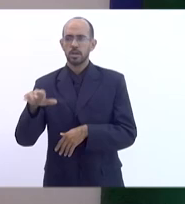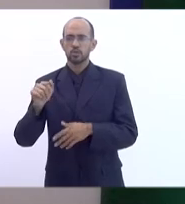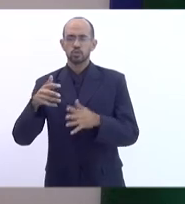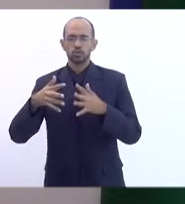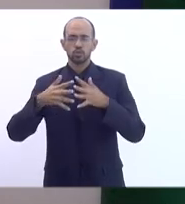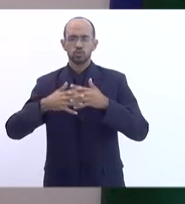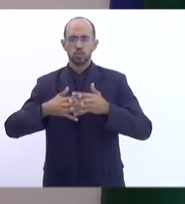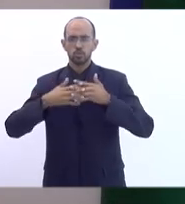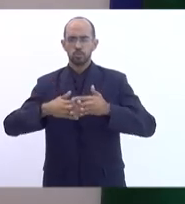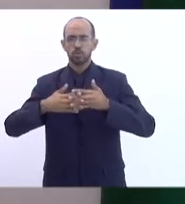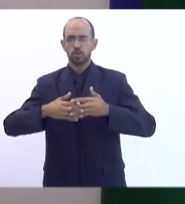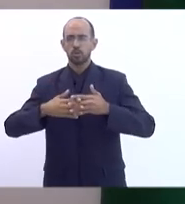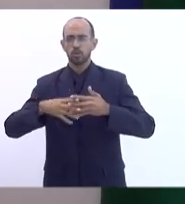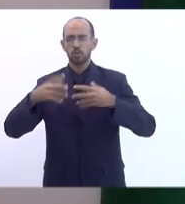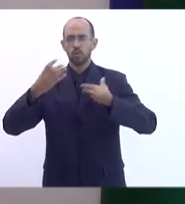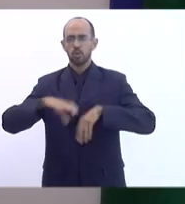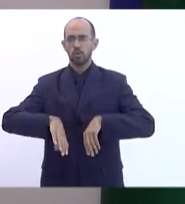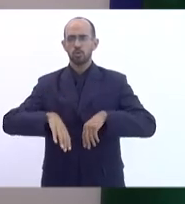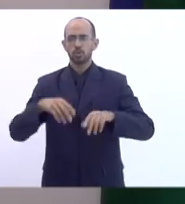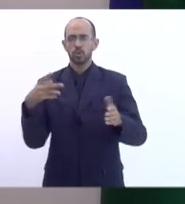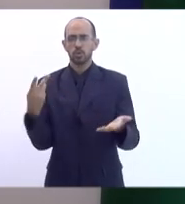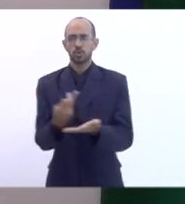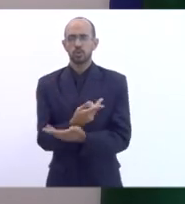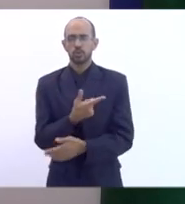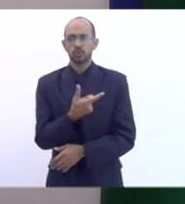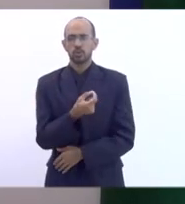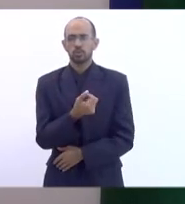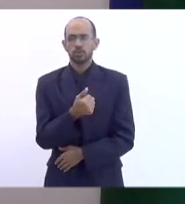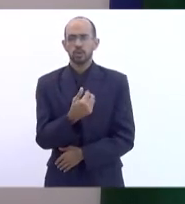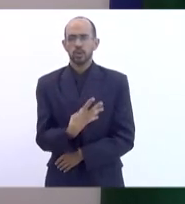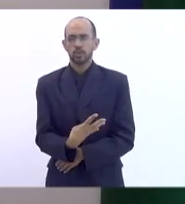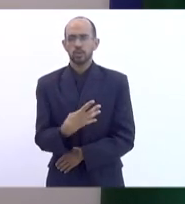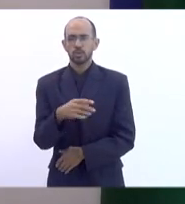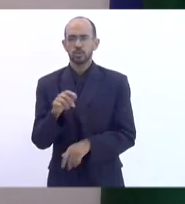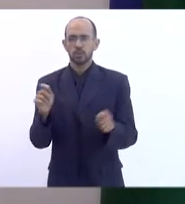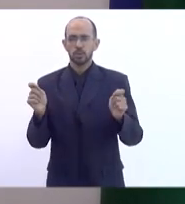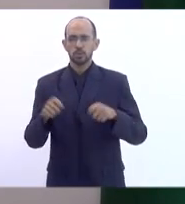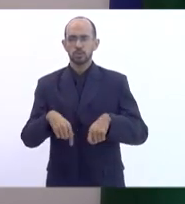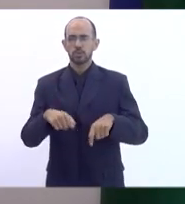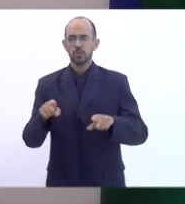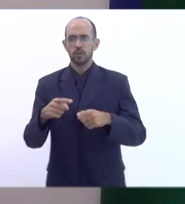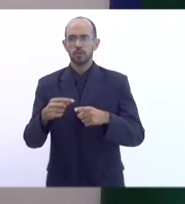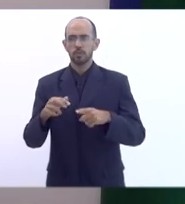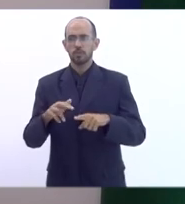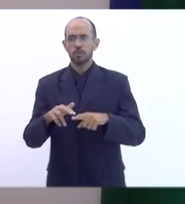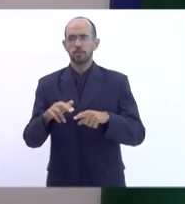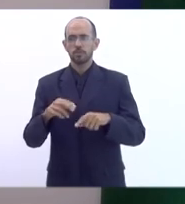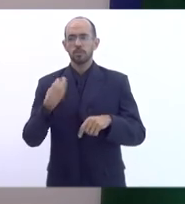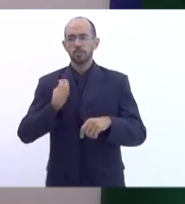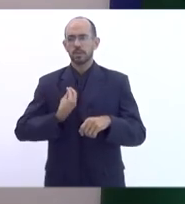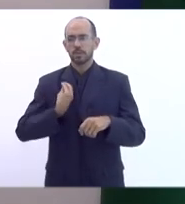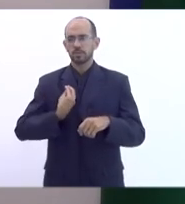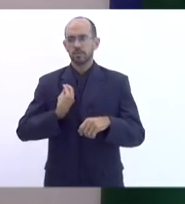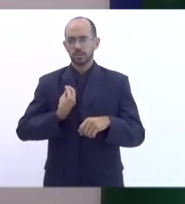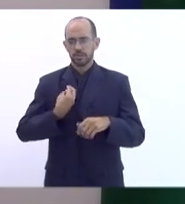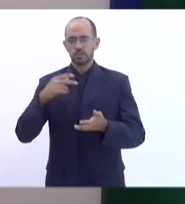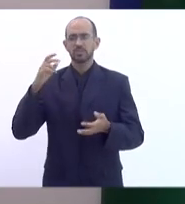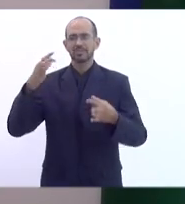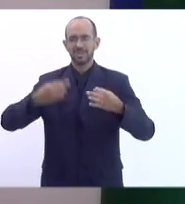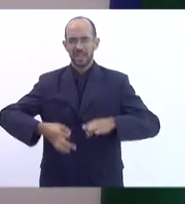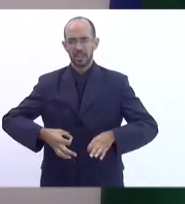do concurso de gesso em 2014 só foi possível ser resolvido com a participação